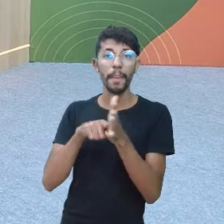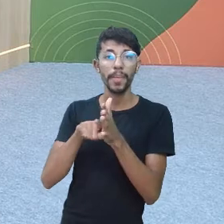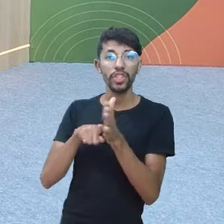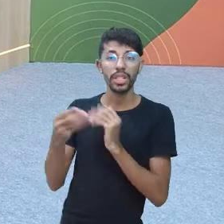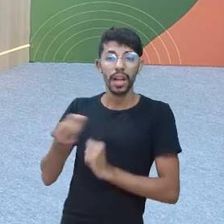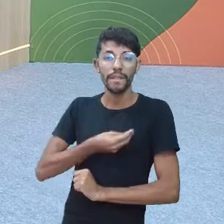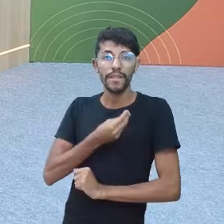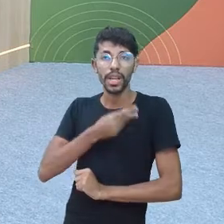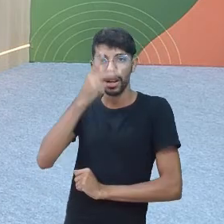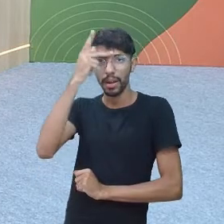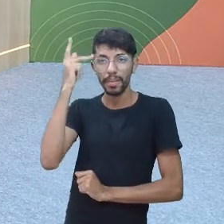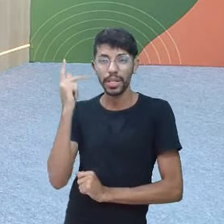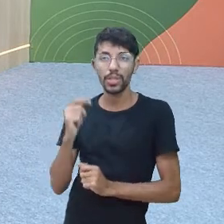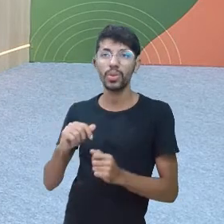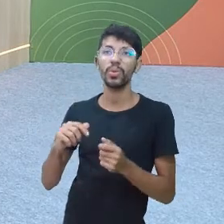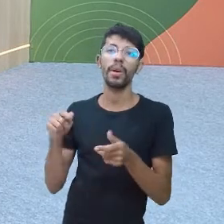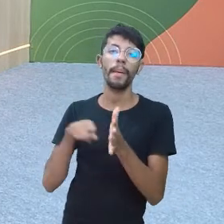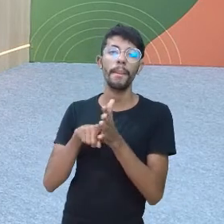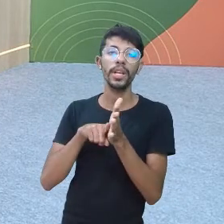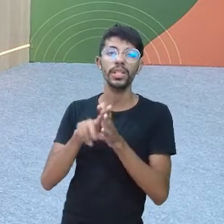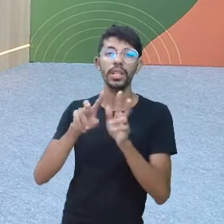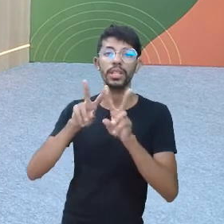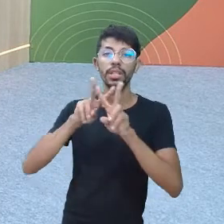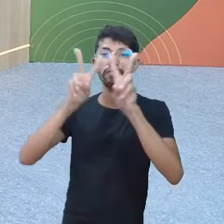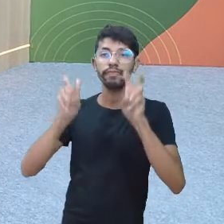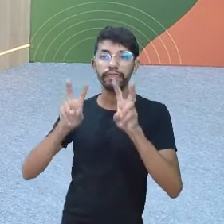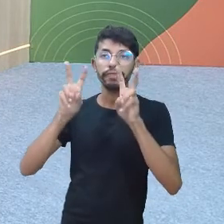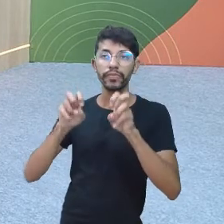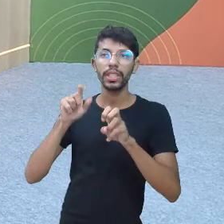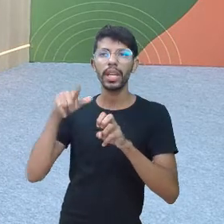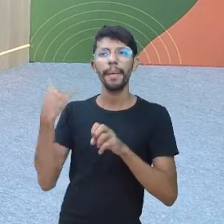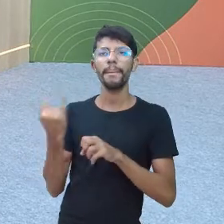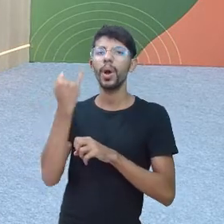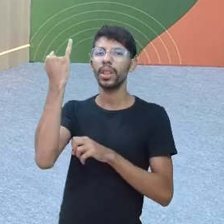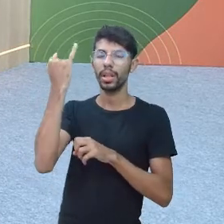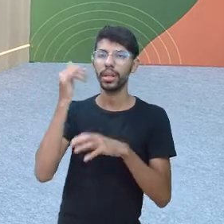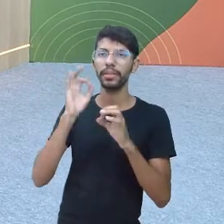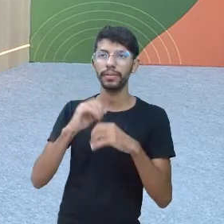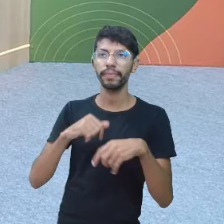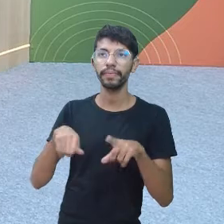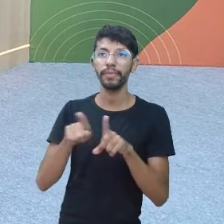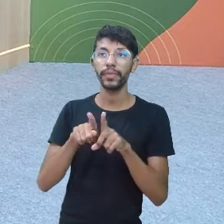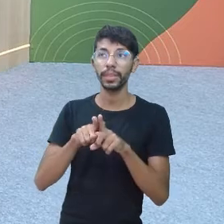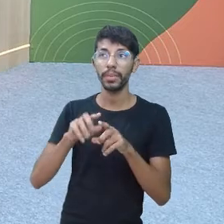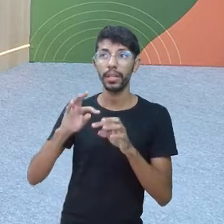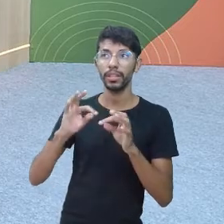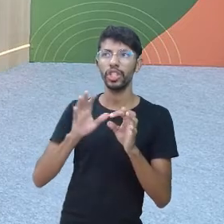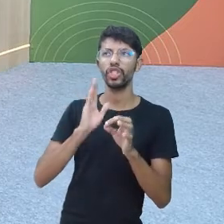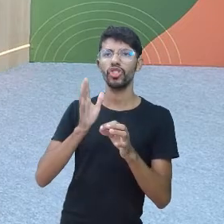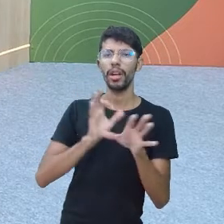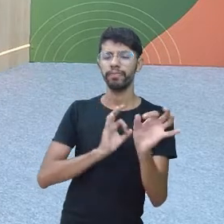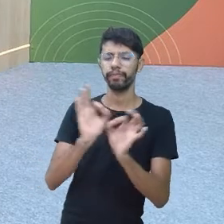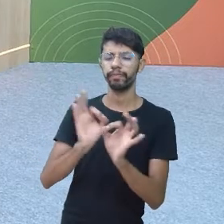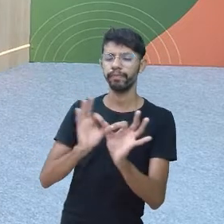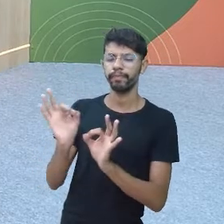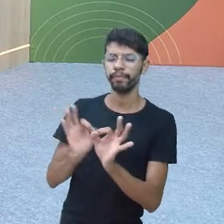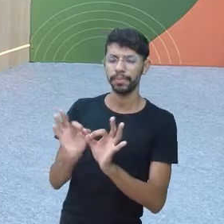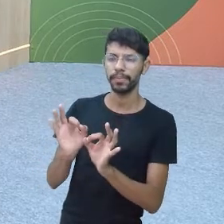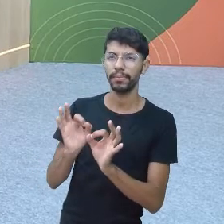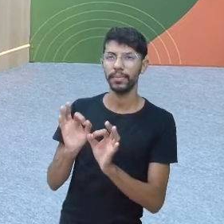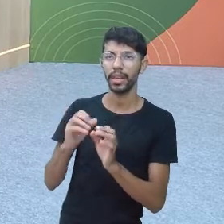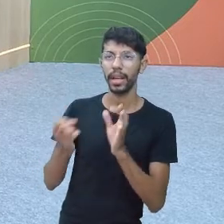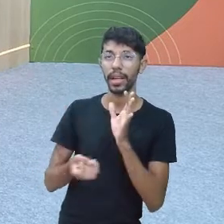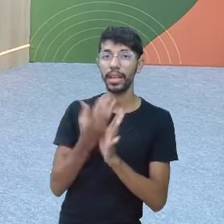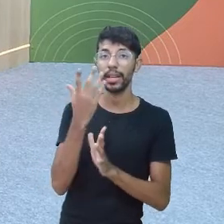dessa pessoa, pesquise sobre os temas que são relevantes para ela. Depois que você tiver todo esse seu planejamento, você